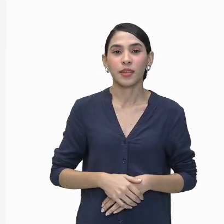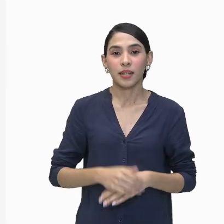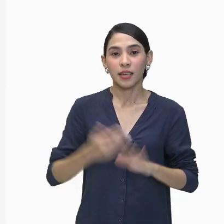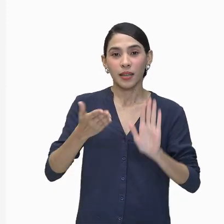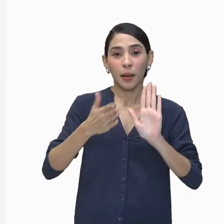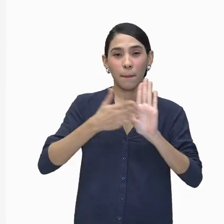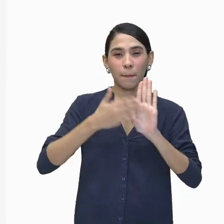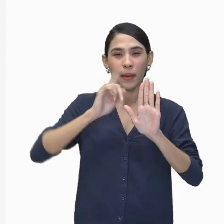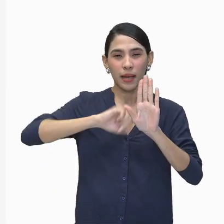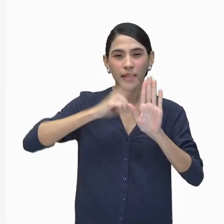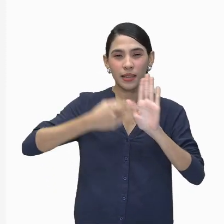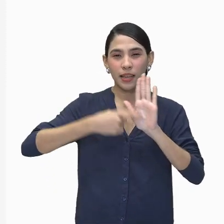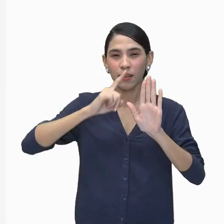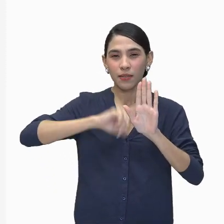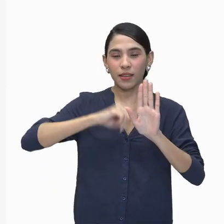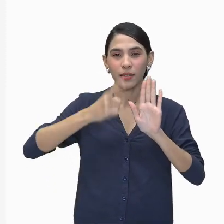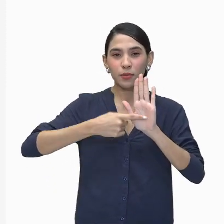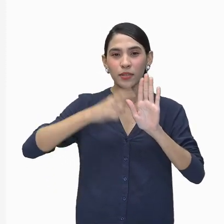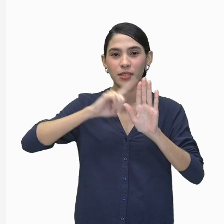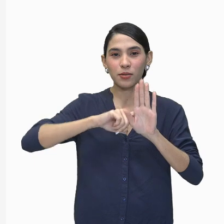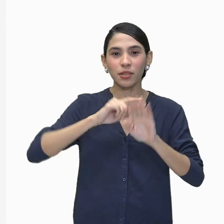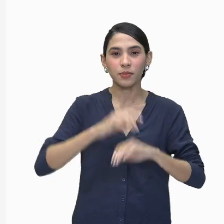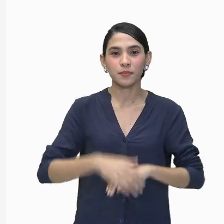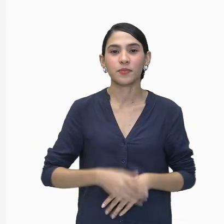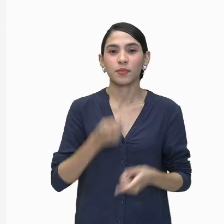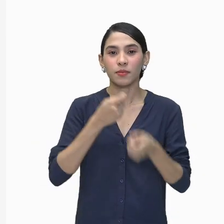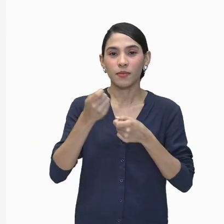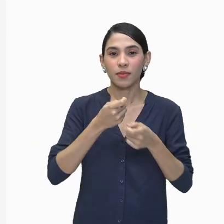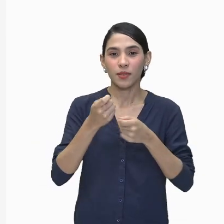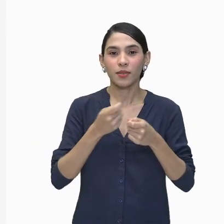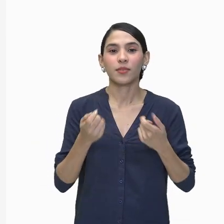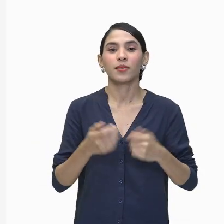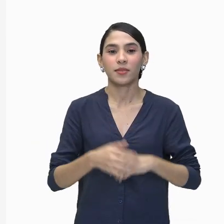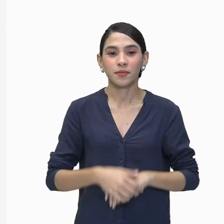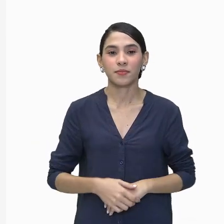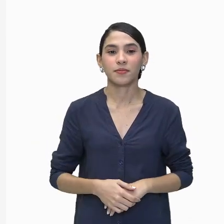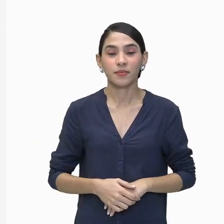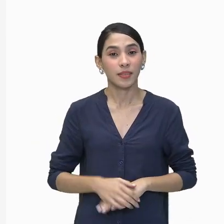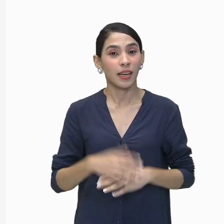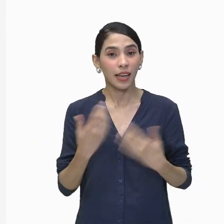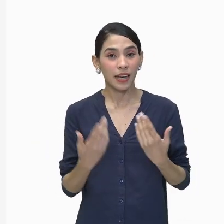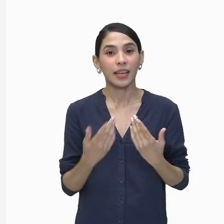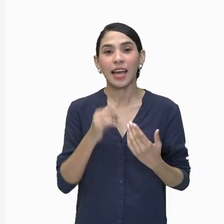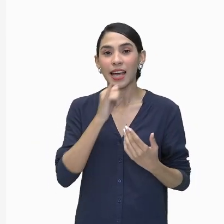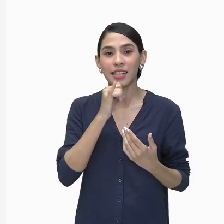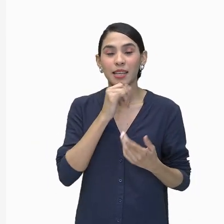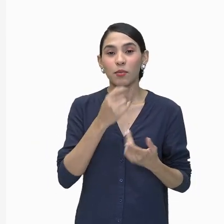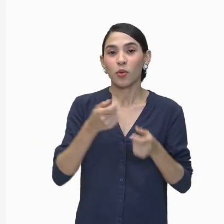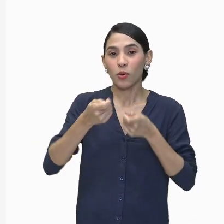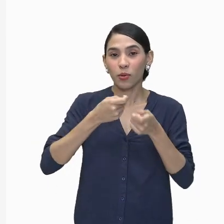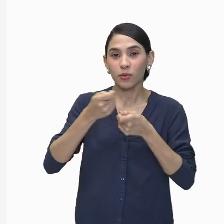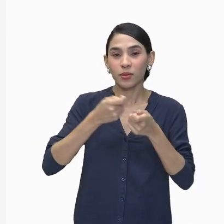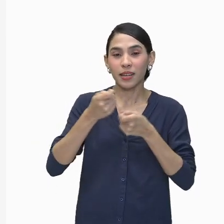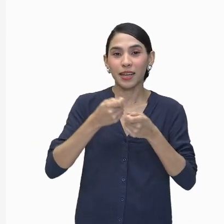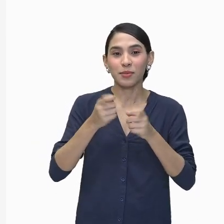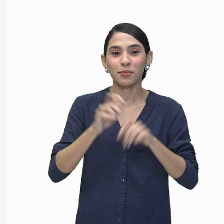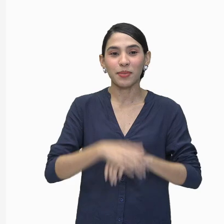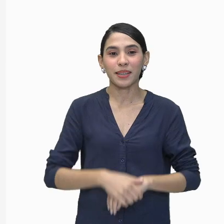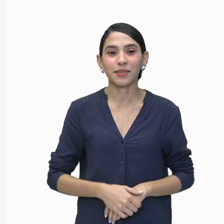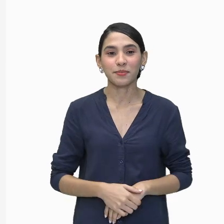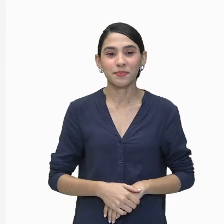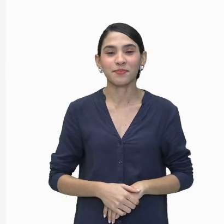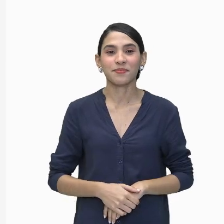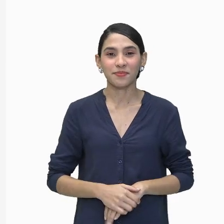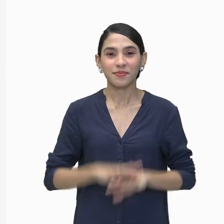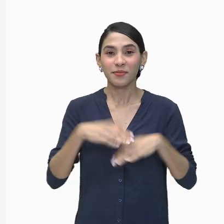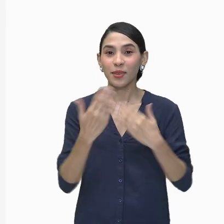fica na boca do cavalo, e quando ele puxa o cavalo para, aquilo é o encilhamento do cavalo ali. Então basicamente essa